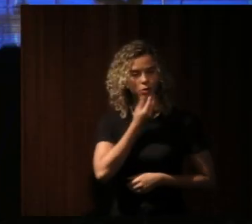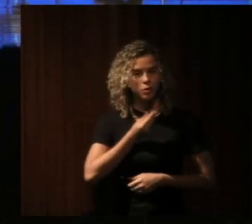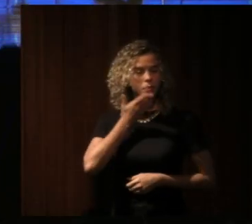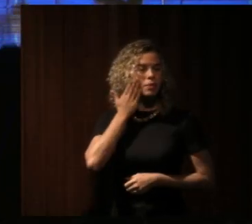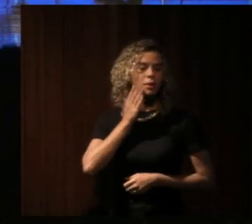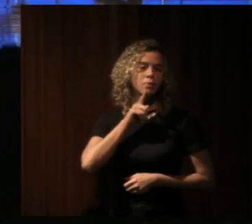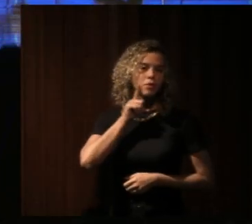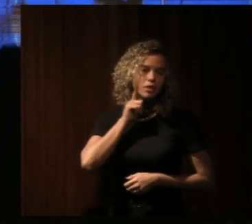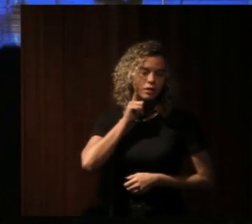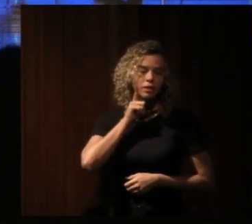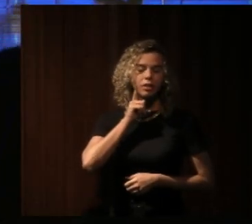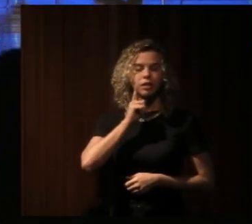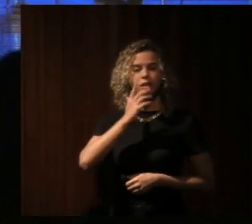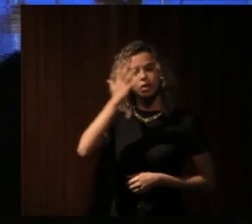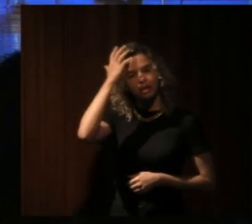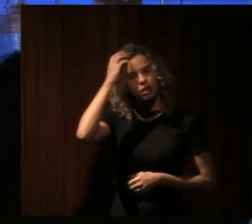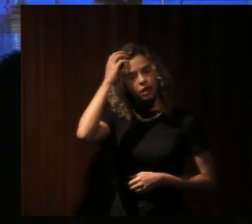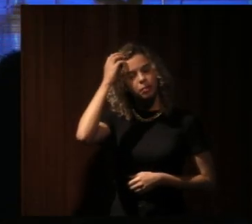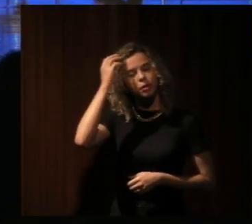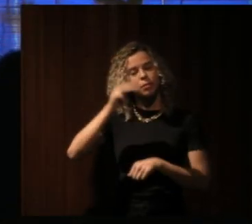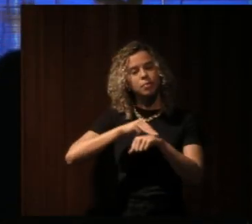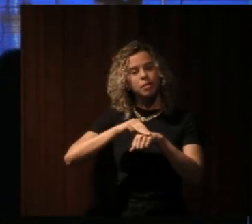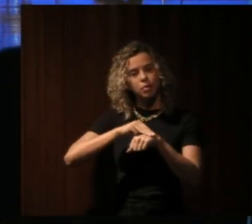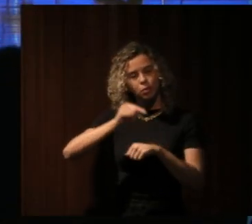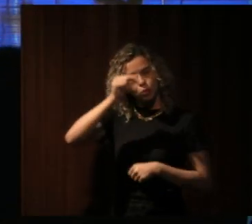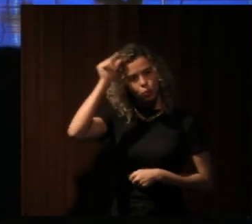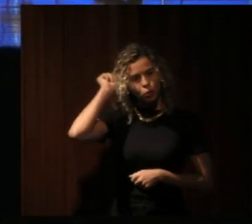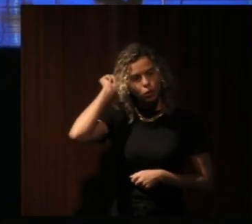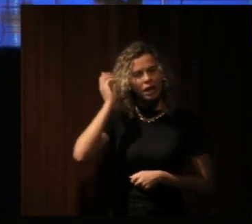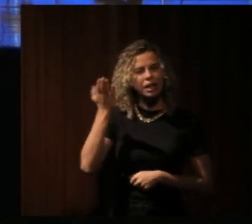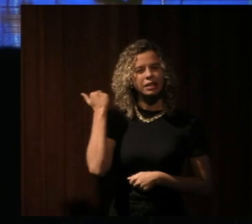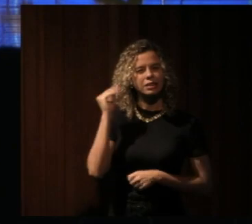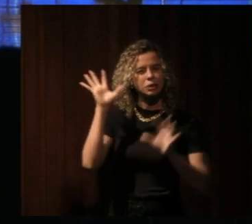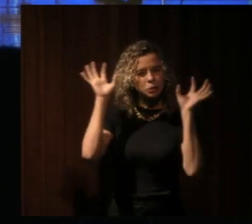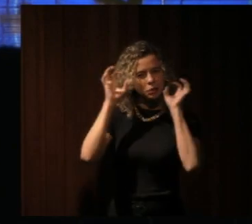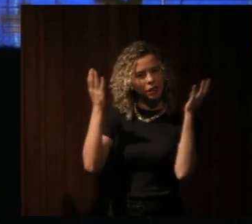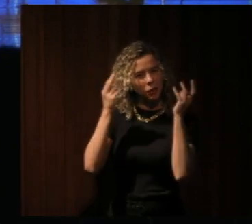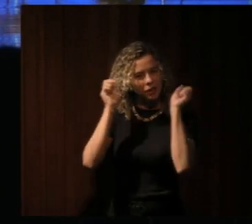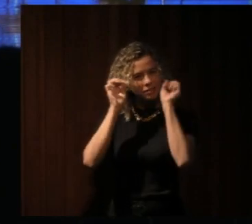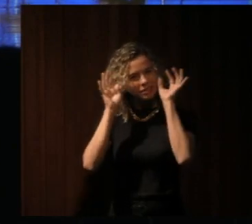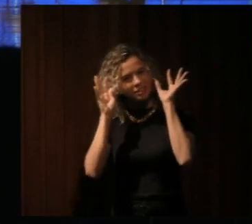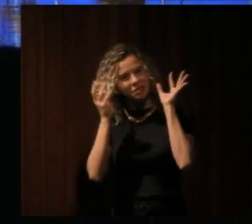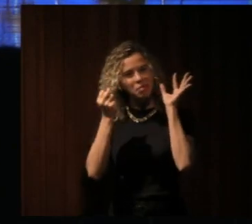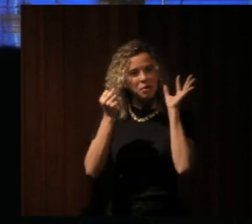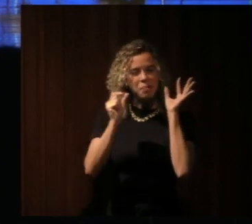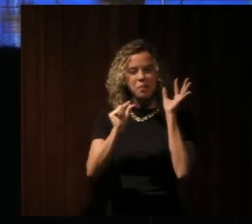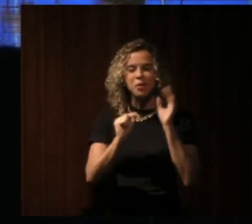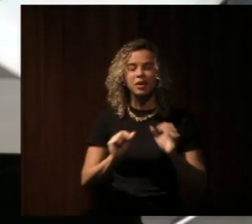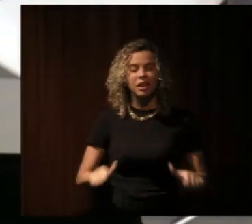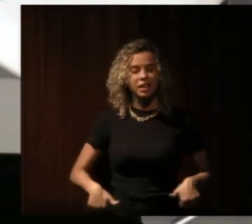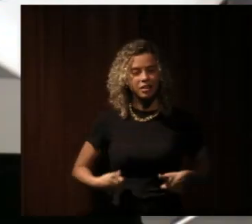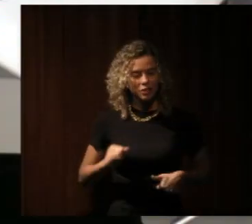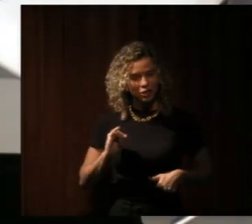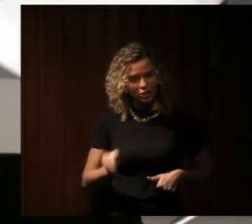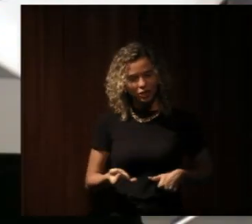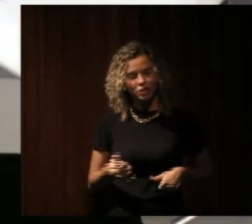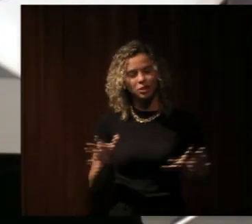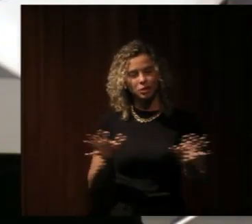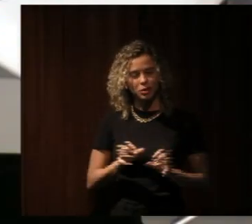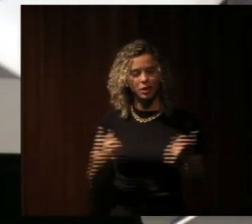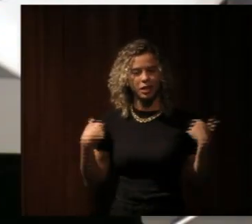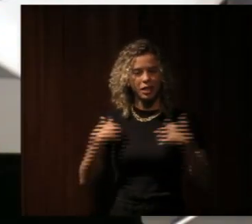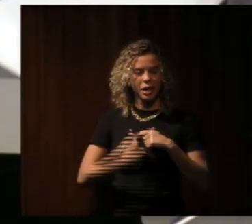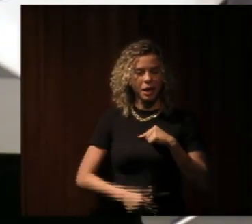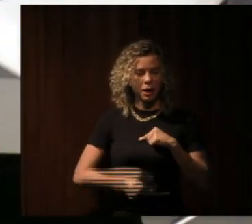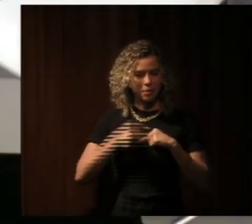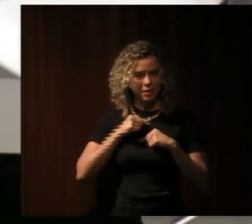pele morena cabelo castanho curto já fui mais castanho na verdade e tô de calça jeans escura e